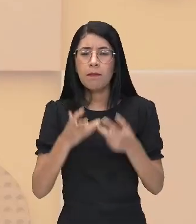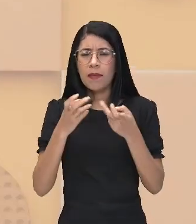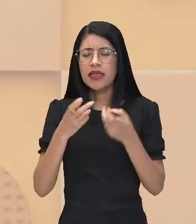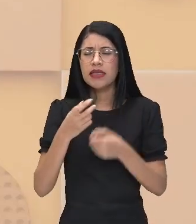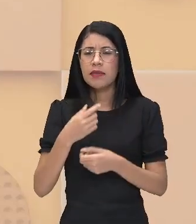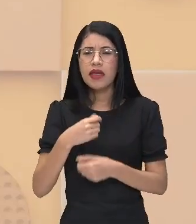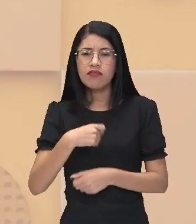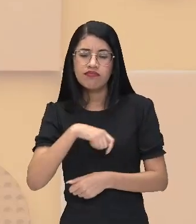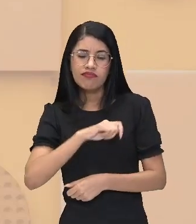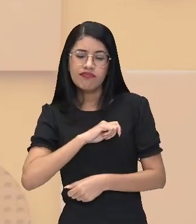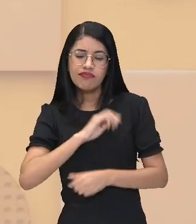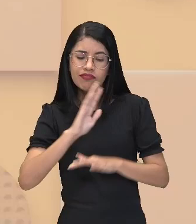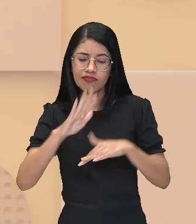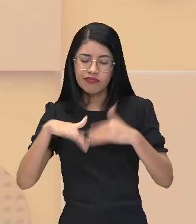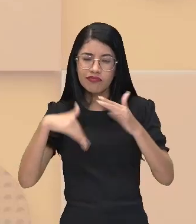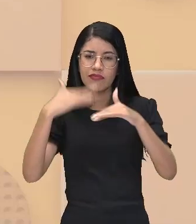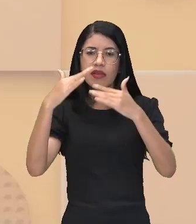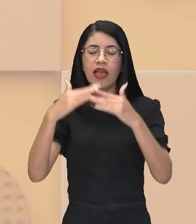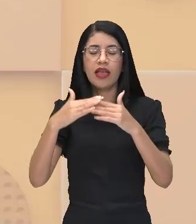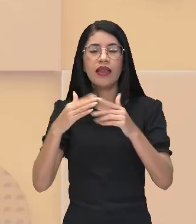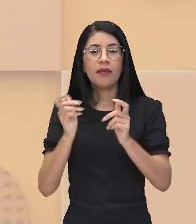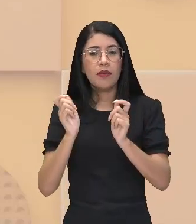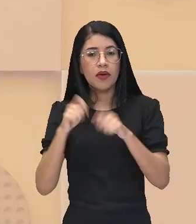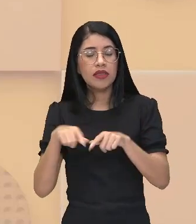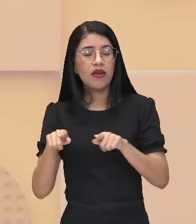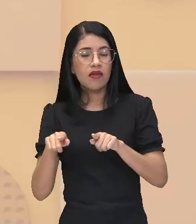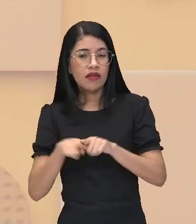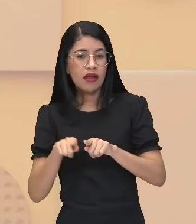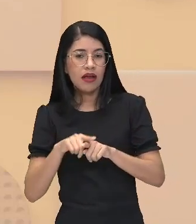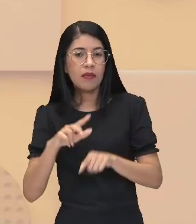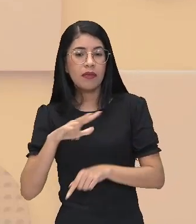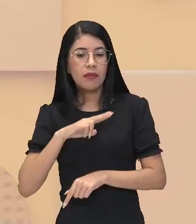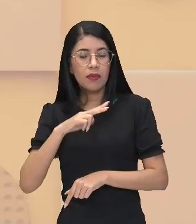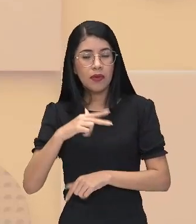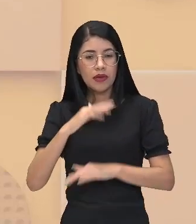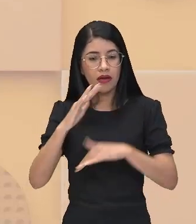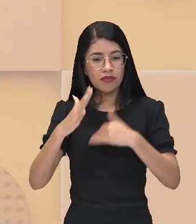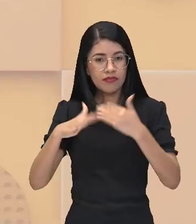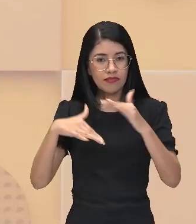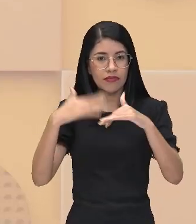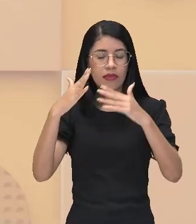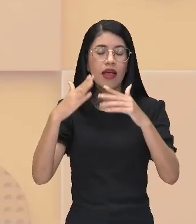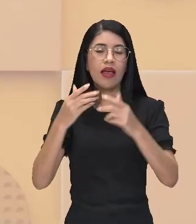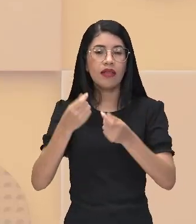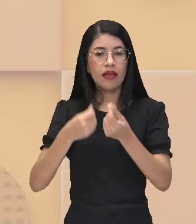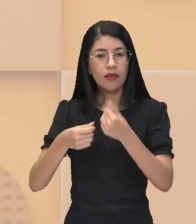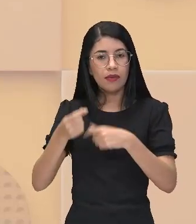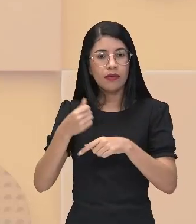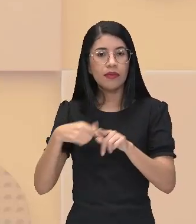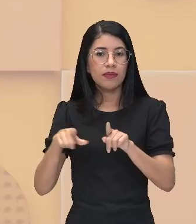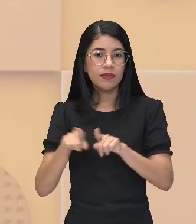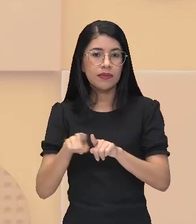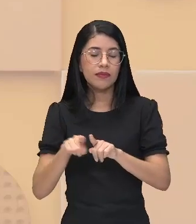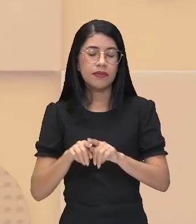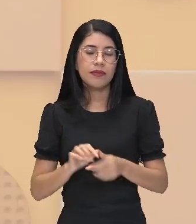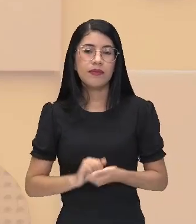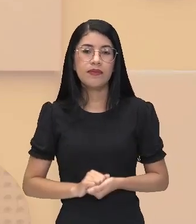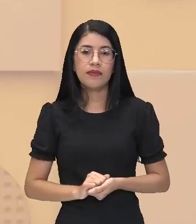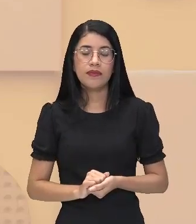uma oportunidade de crescer ainda mais, fazer com que Portugal crescesse ainda mais economicamente. Então,